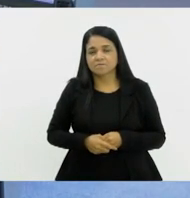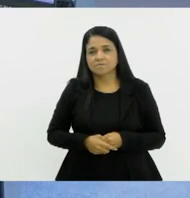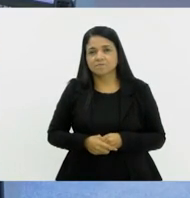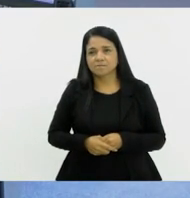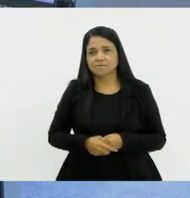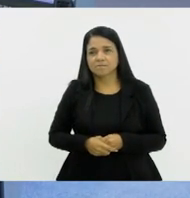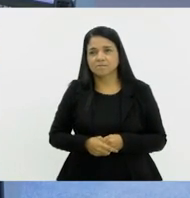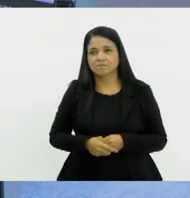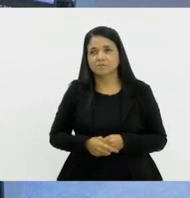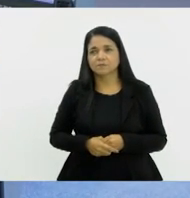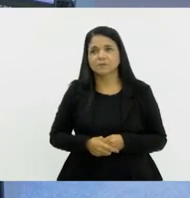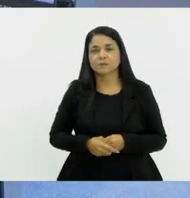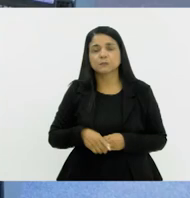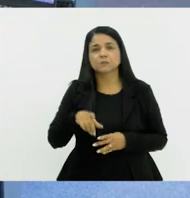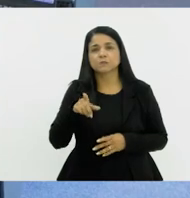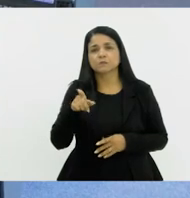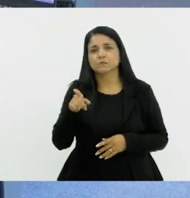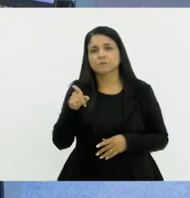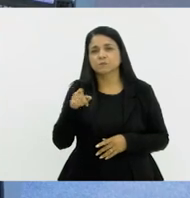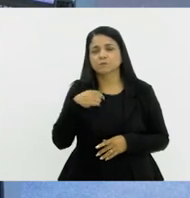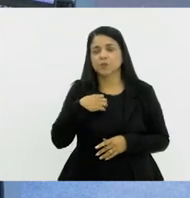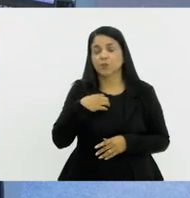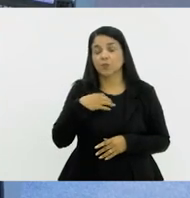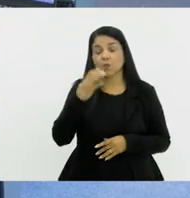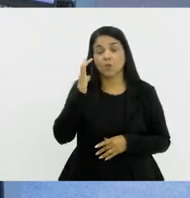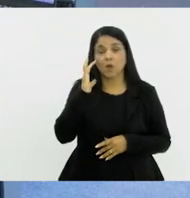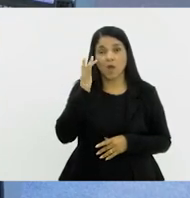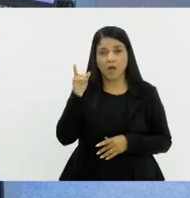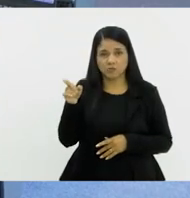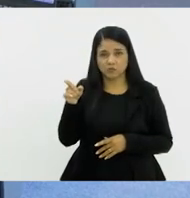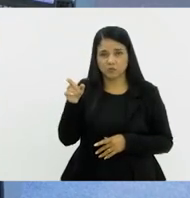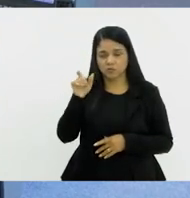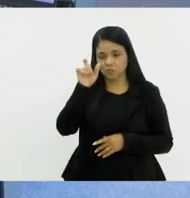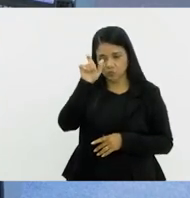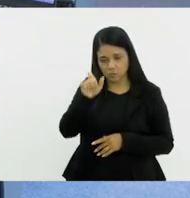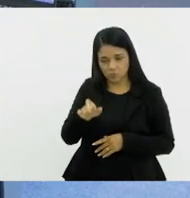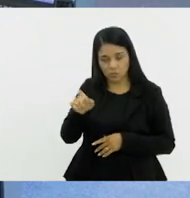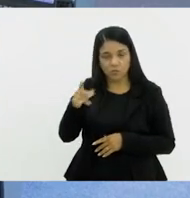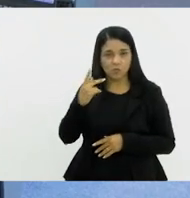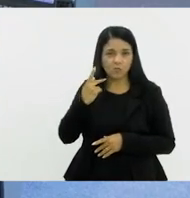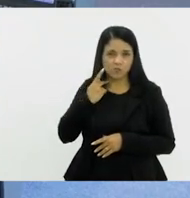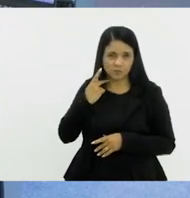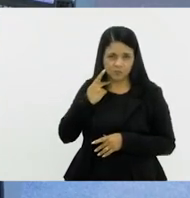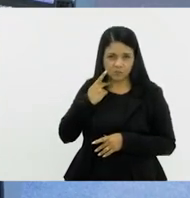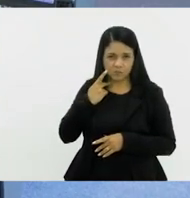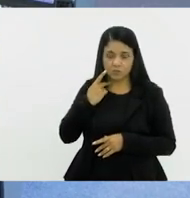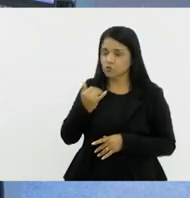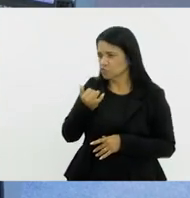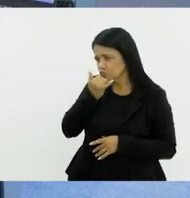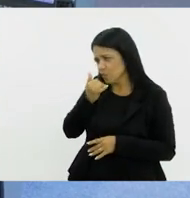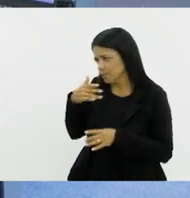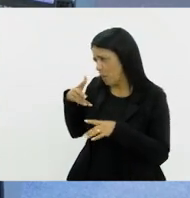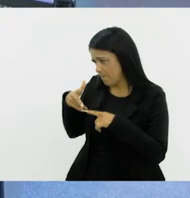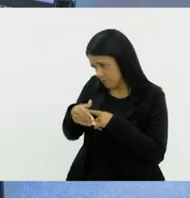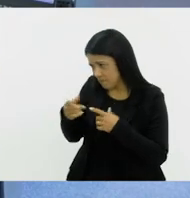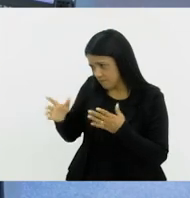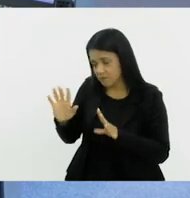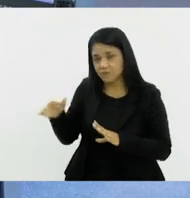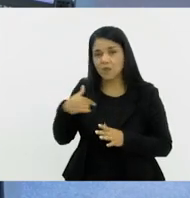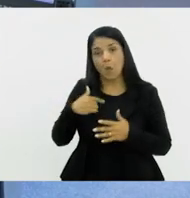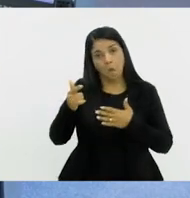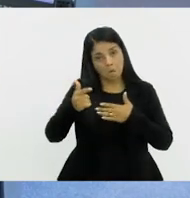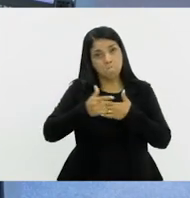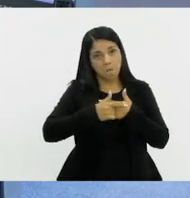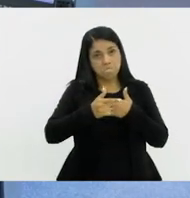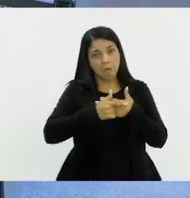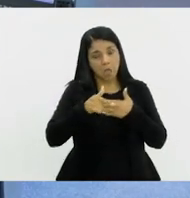Não, eu acho que a ponderação que o promotor coloca... Desculpe se eu atropelei. É que eu acho que esse é o verdadeiro papel